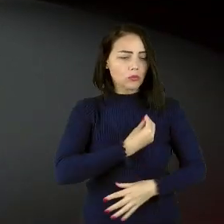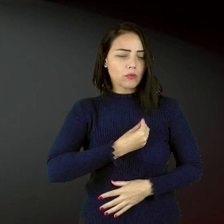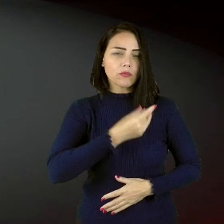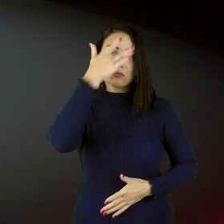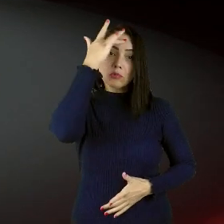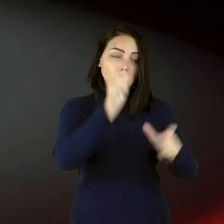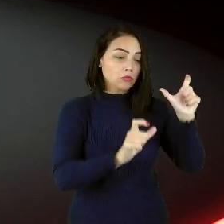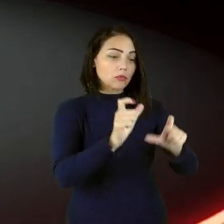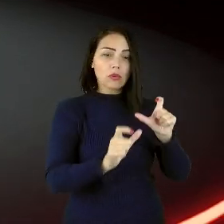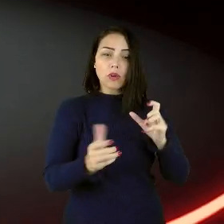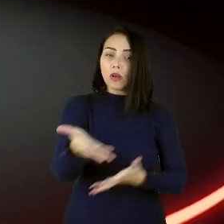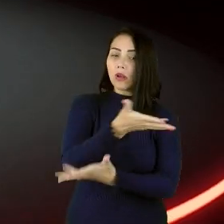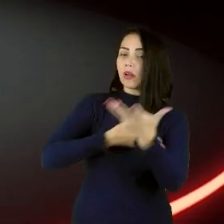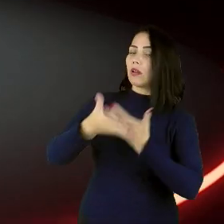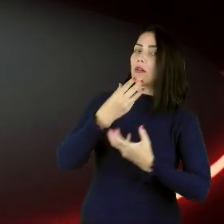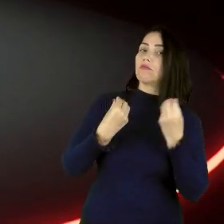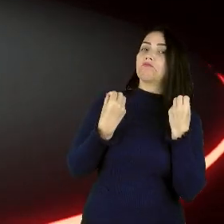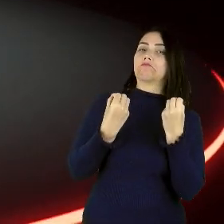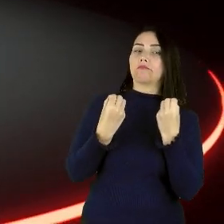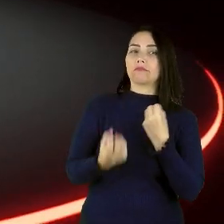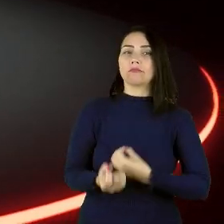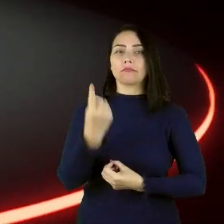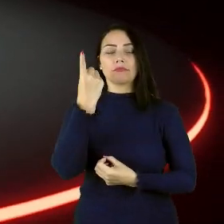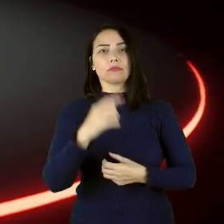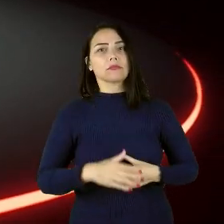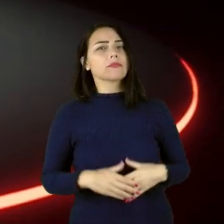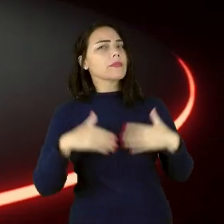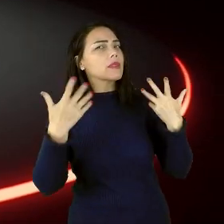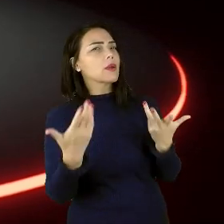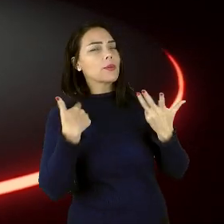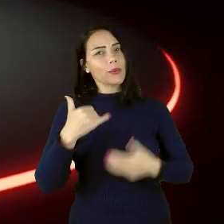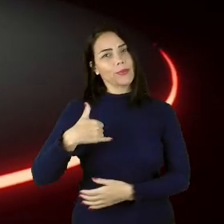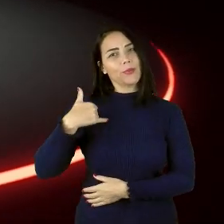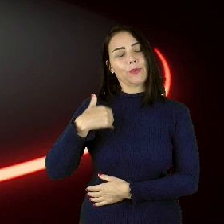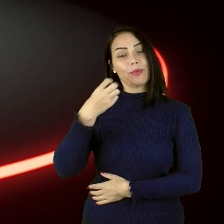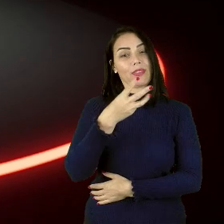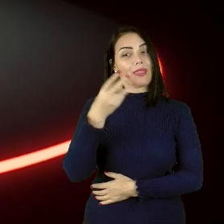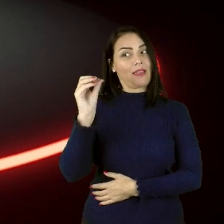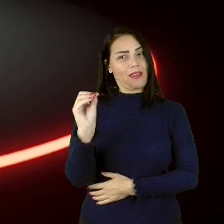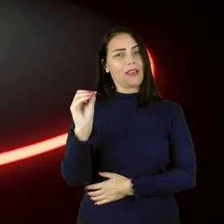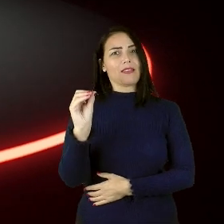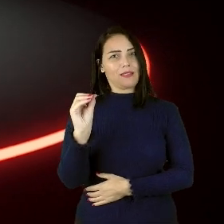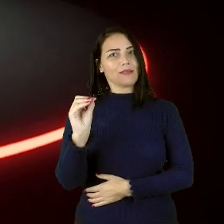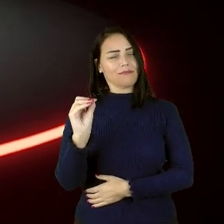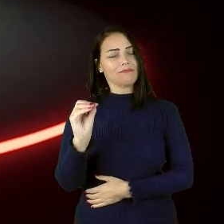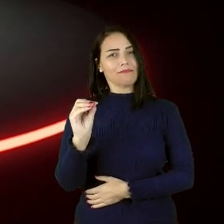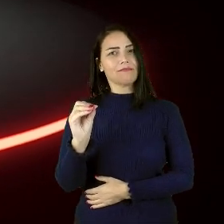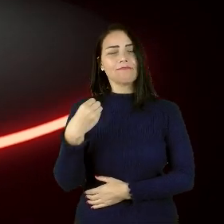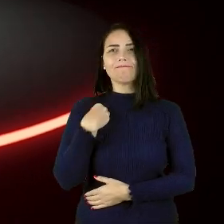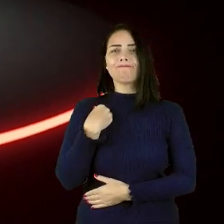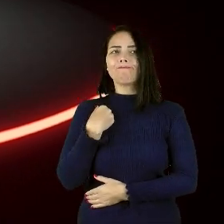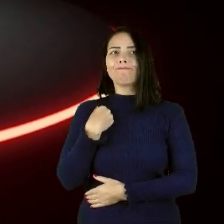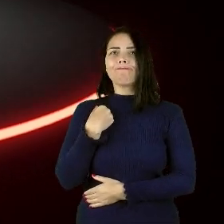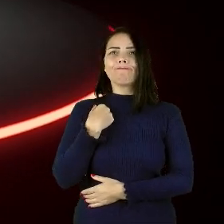se interagem de alguma forma. Desde que completei 30 anos de idade, saio em busca